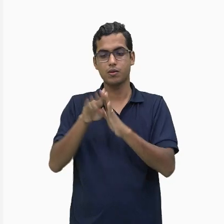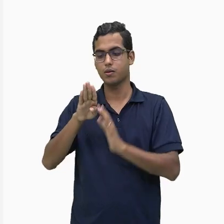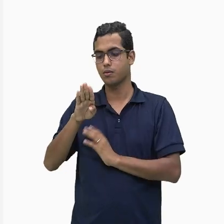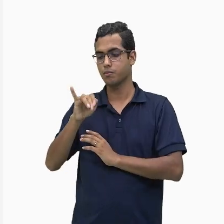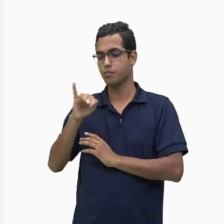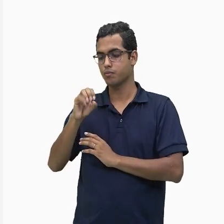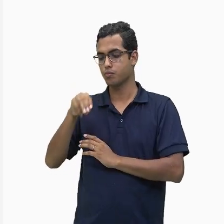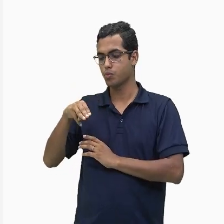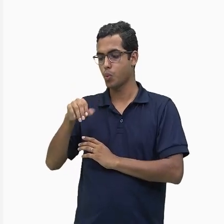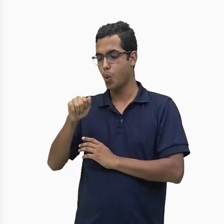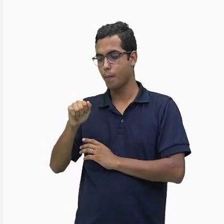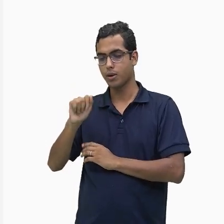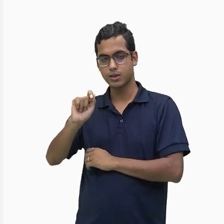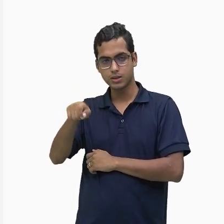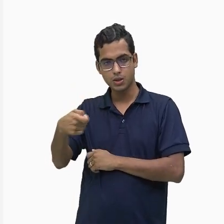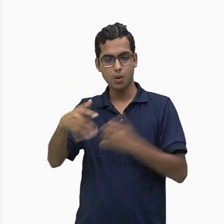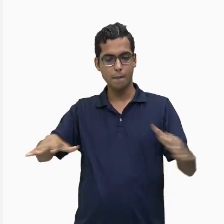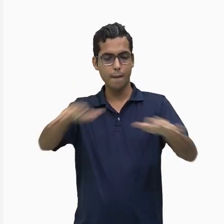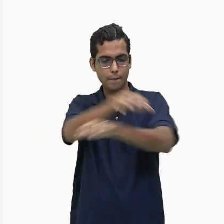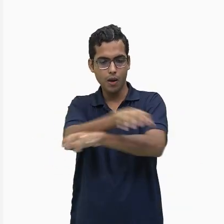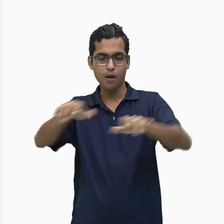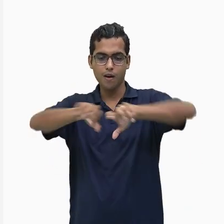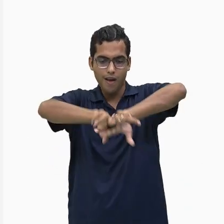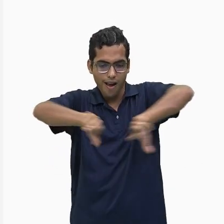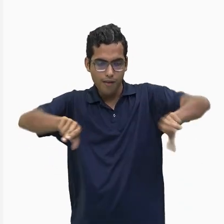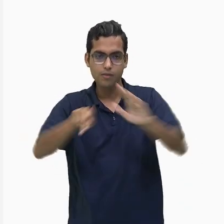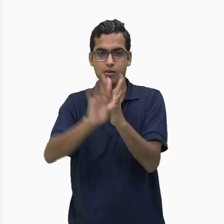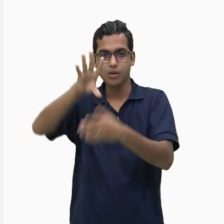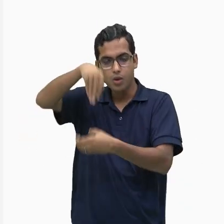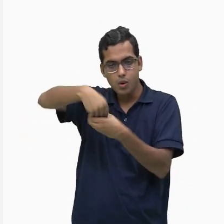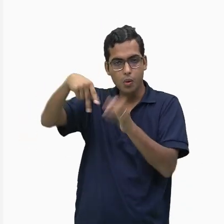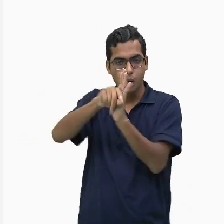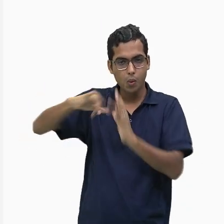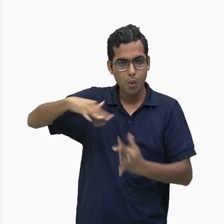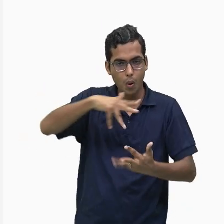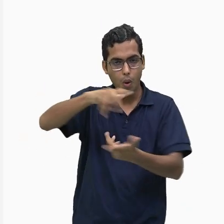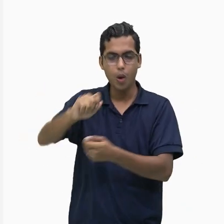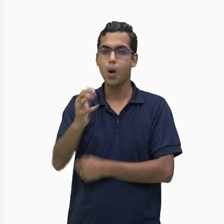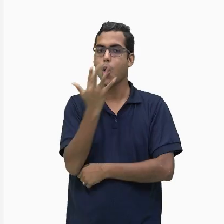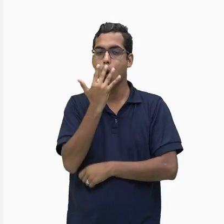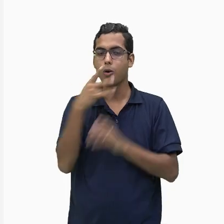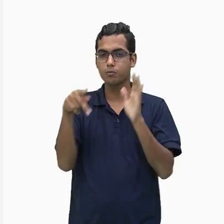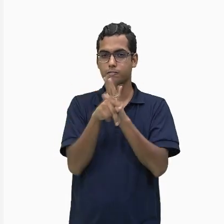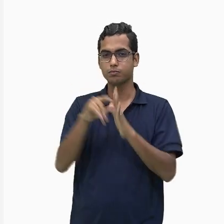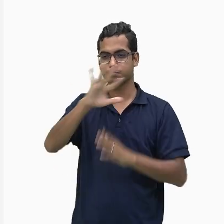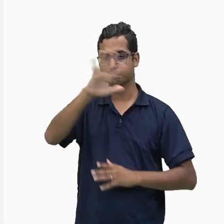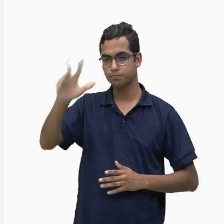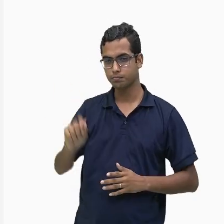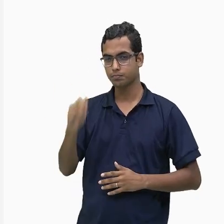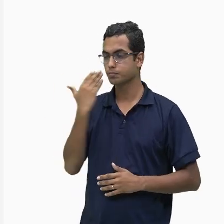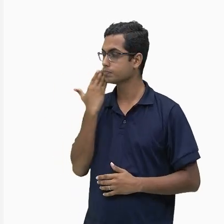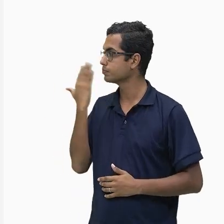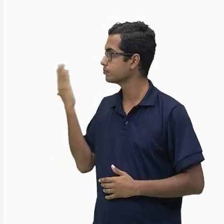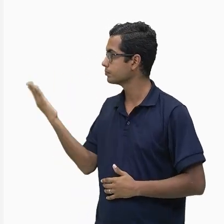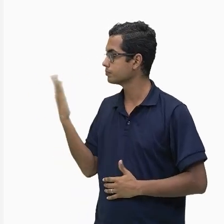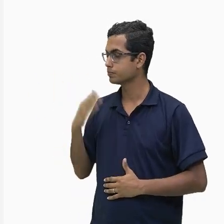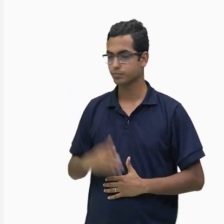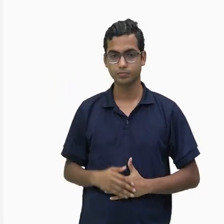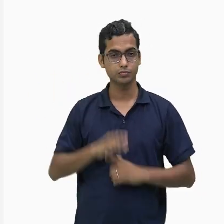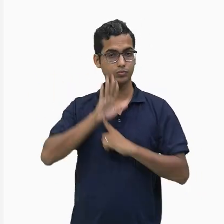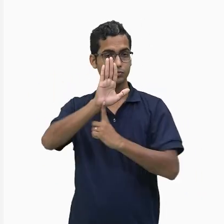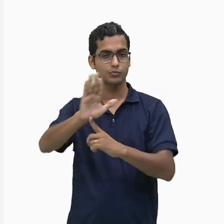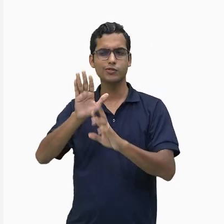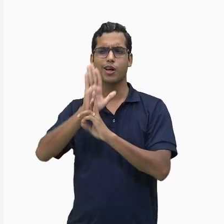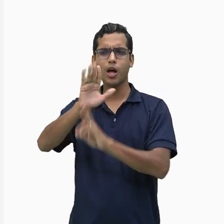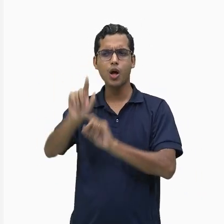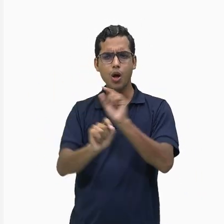pode observar, através dessas cores aí, né, do mapa, cada cor, gente, acaba representando